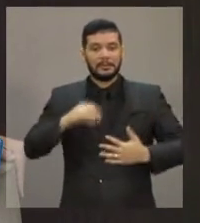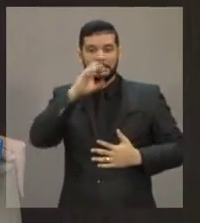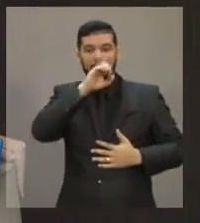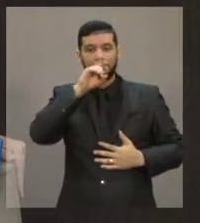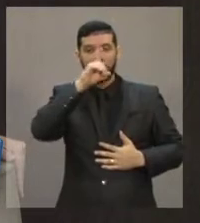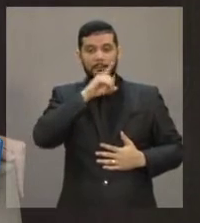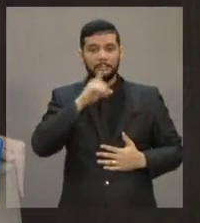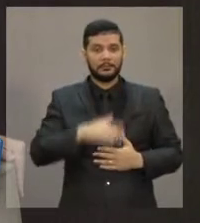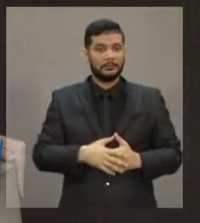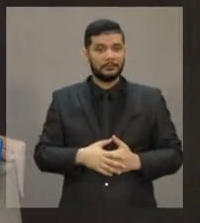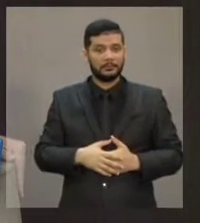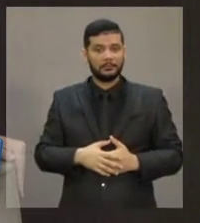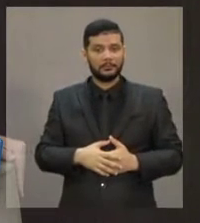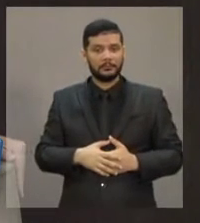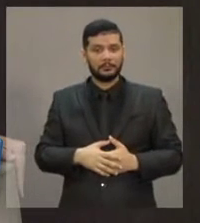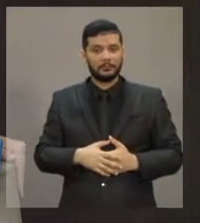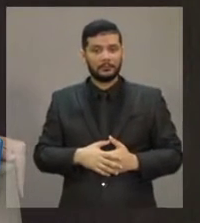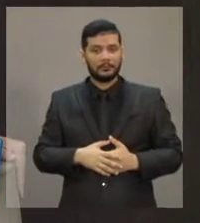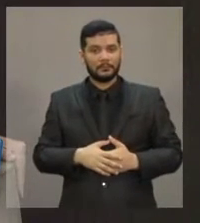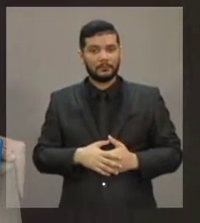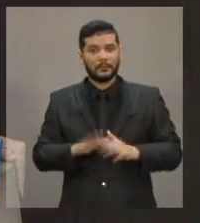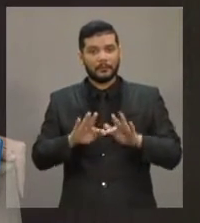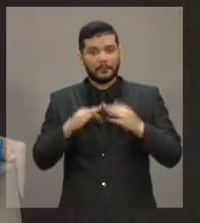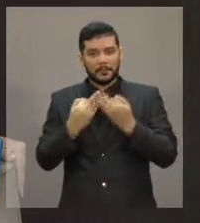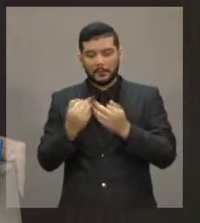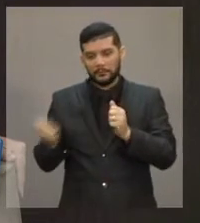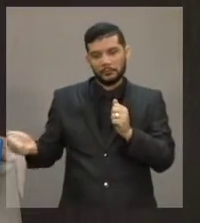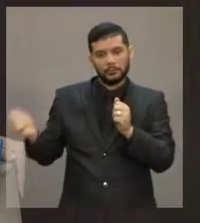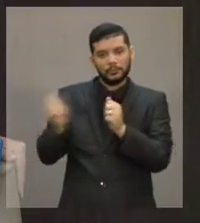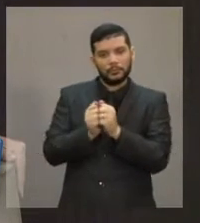permitir que as famílias pudessem se